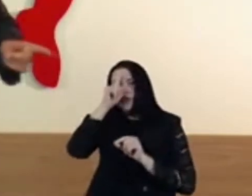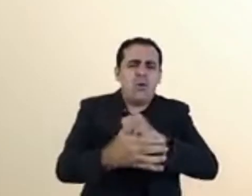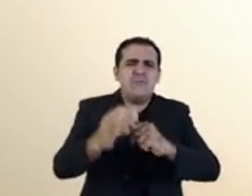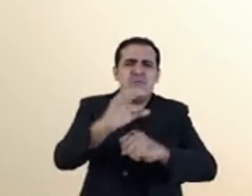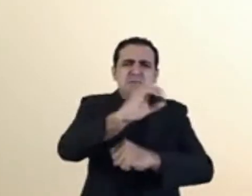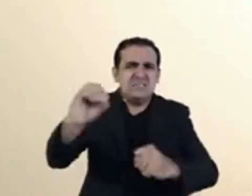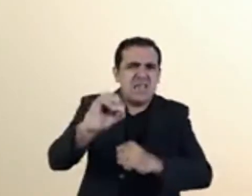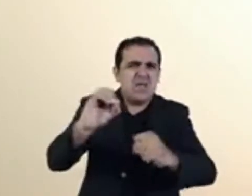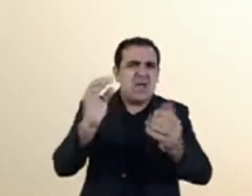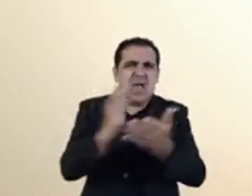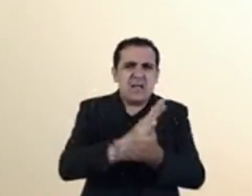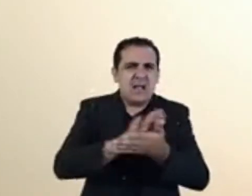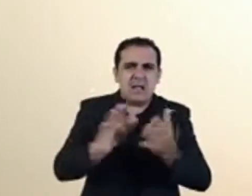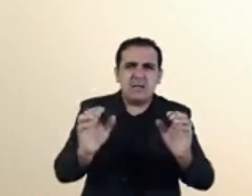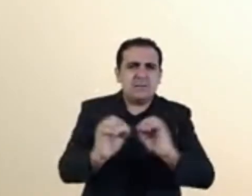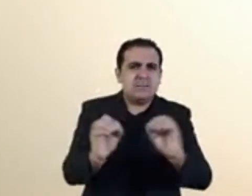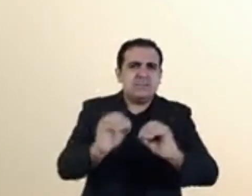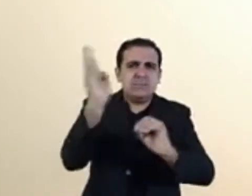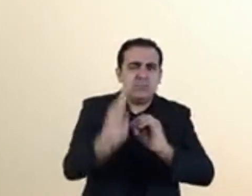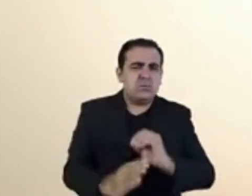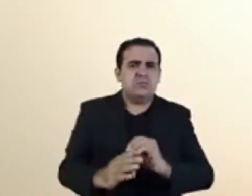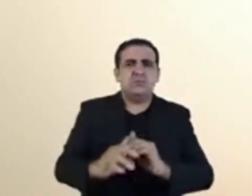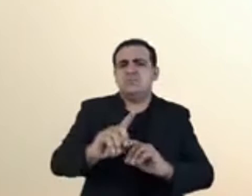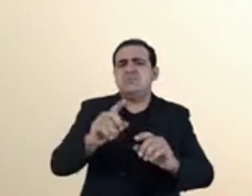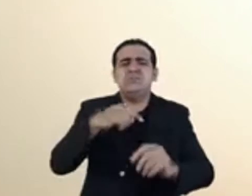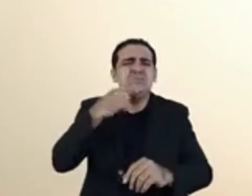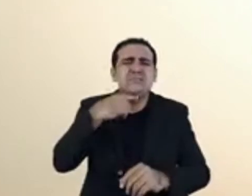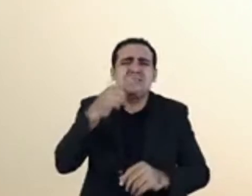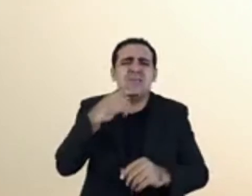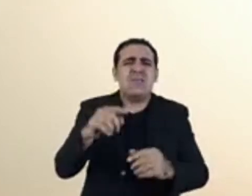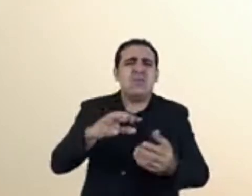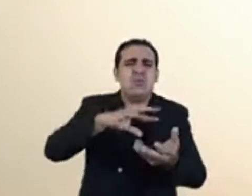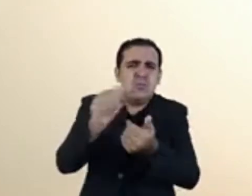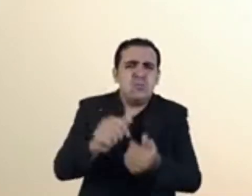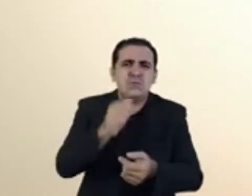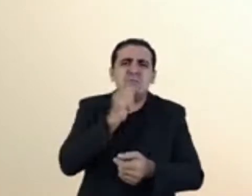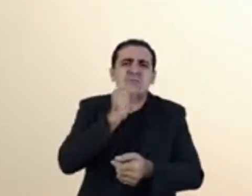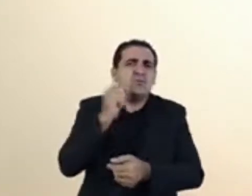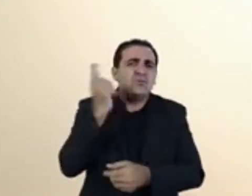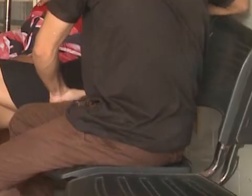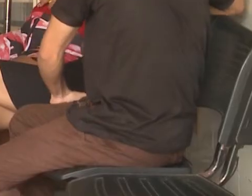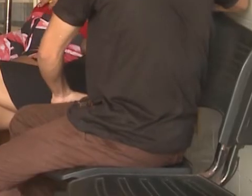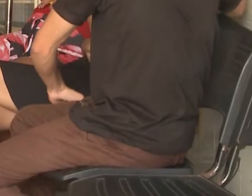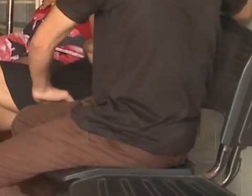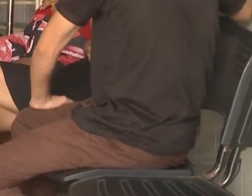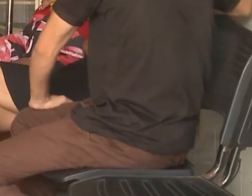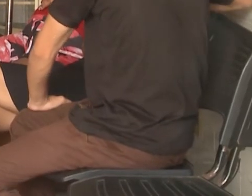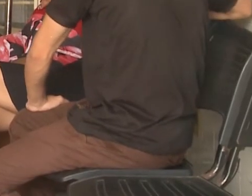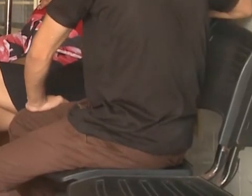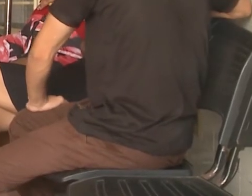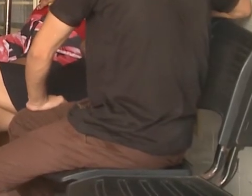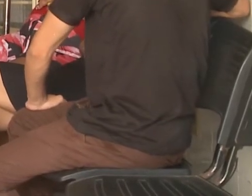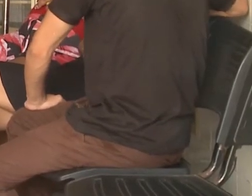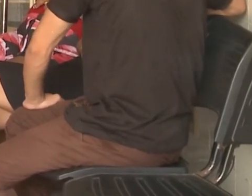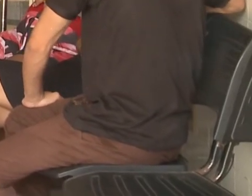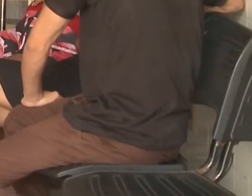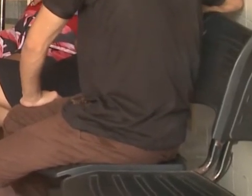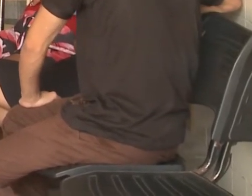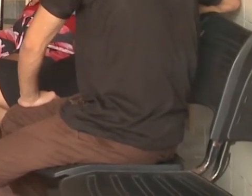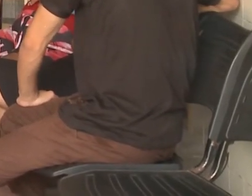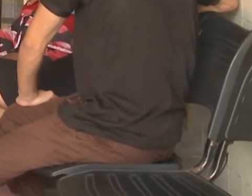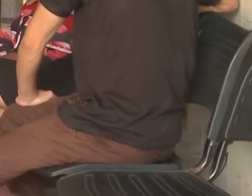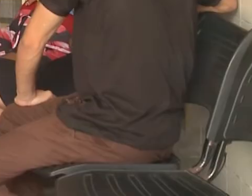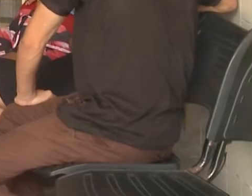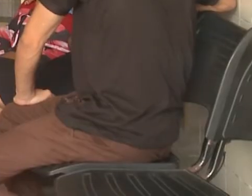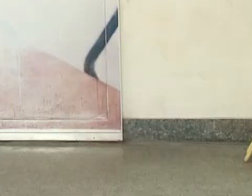também. Flávio Dino ressaltou que começou o processo de devolução de prédios privados ocupados para atendimento de pessoas